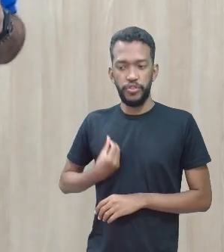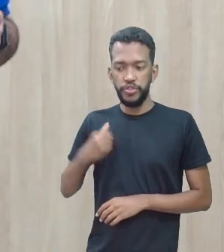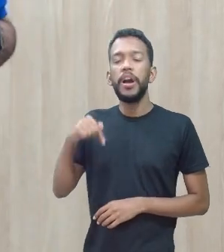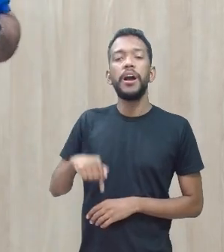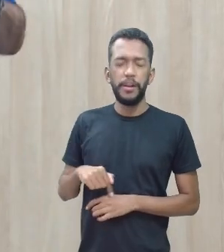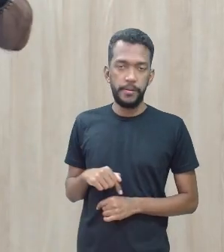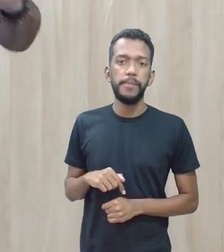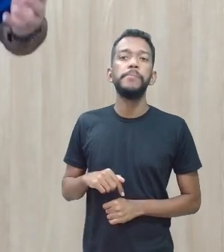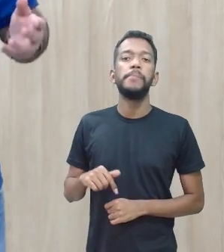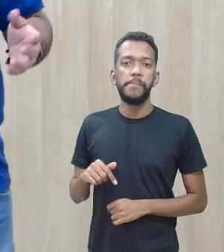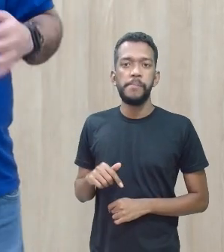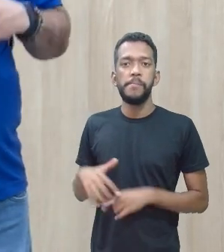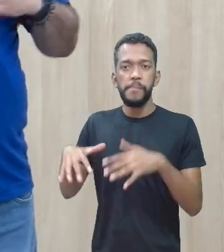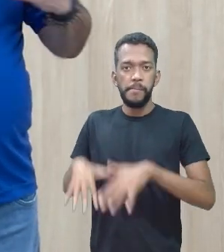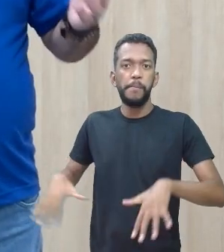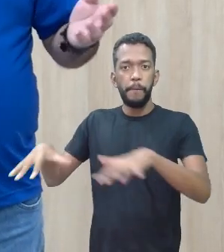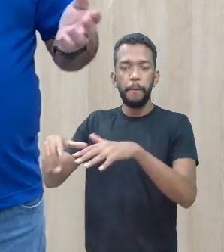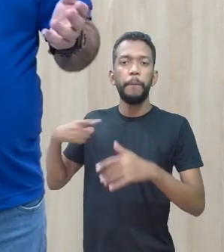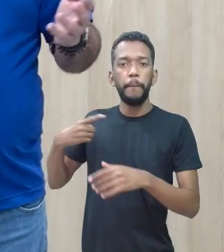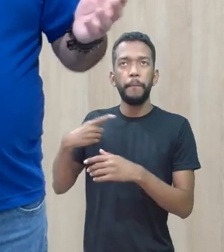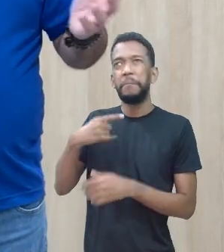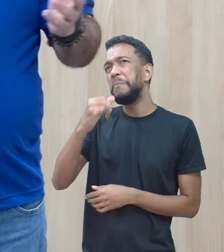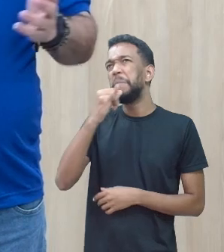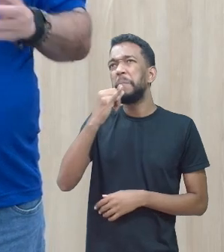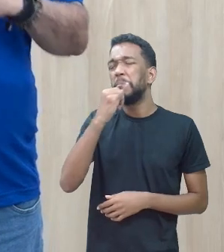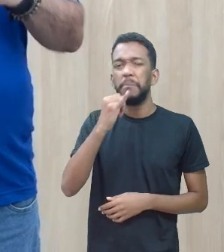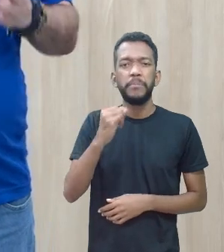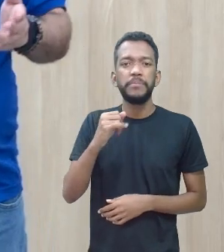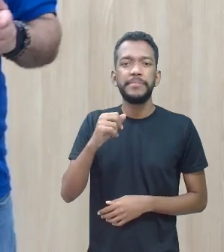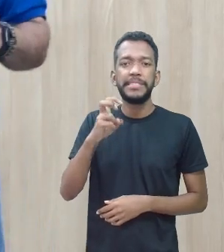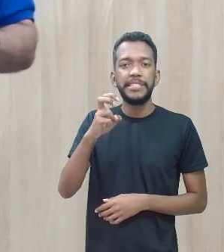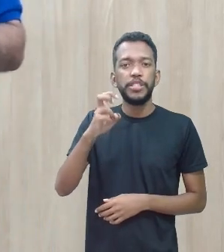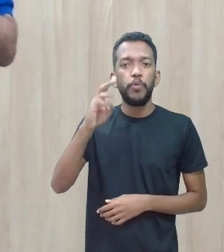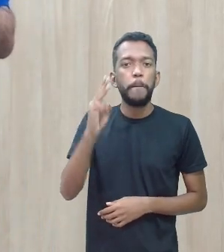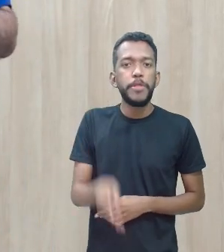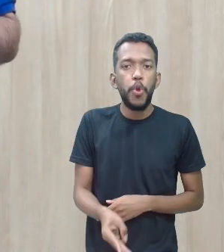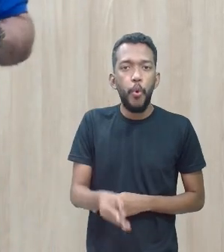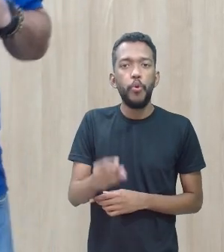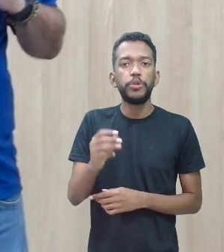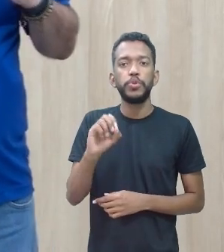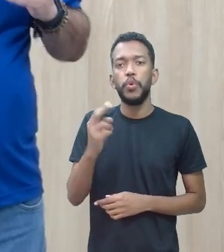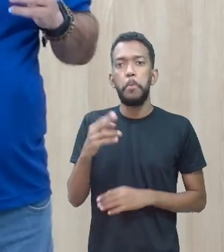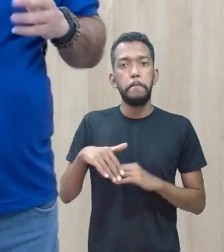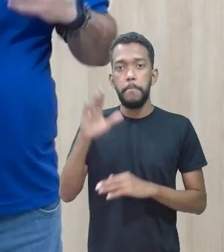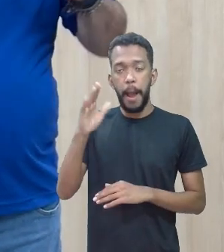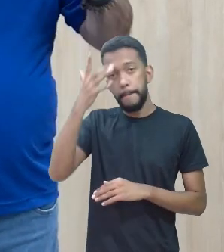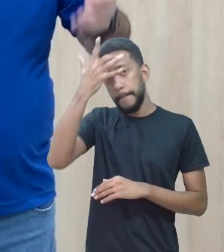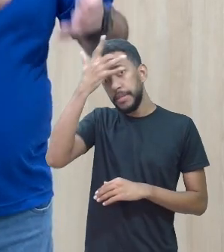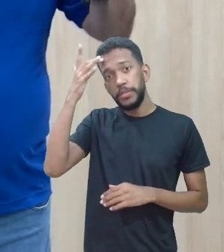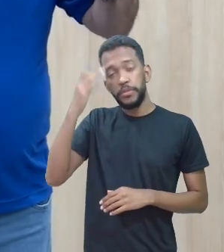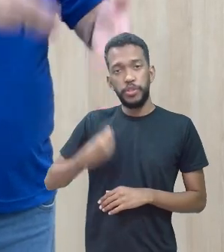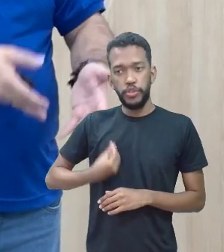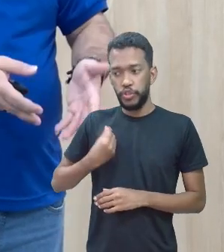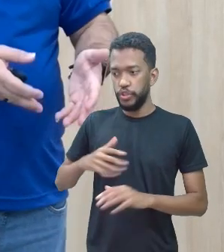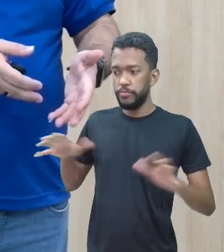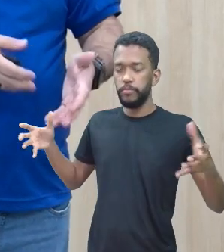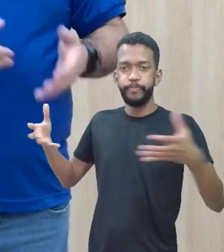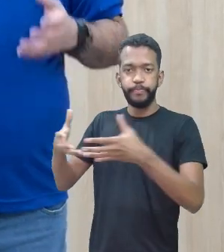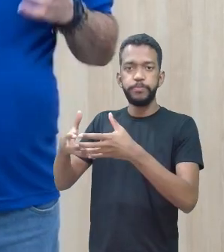estima-se que existiam algo em torno de 5 milhões ou um pouco mais, né, de indígenas, né, nesse